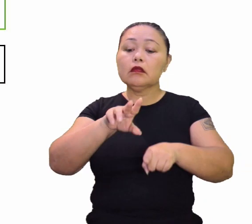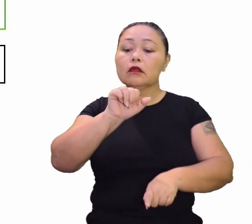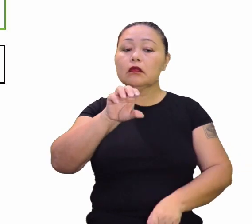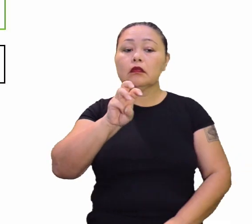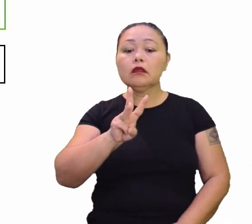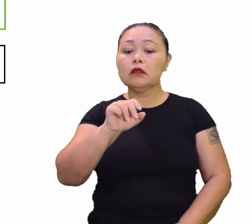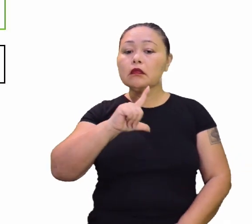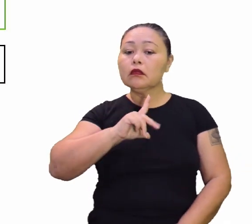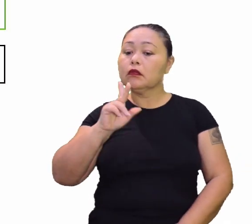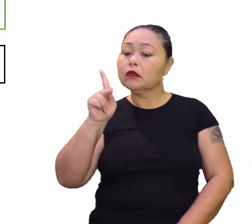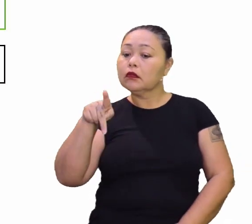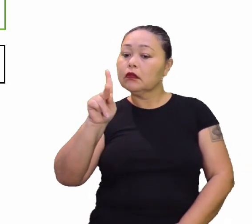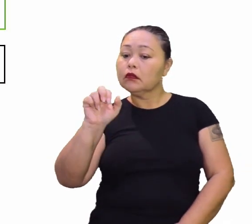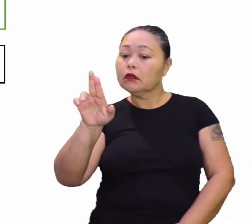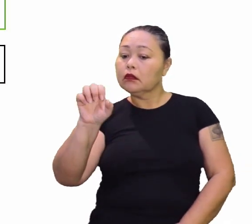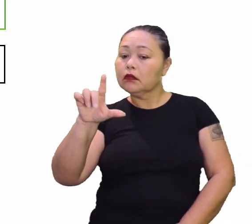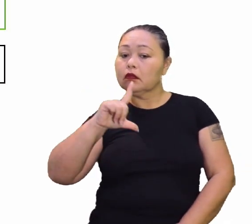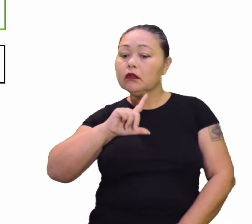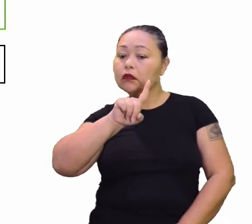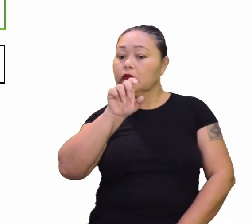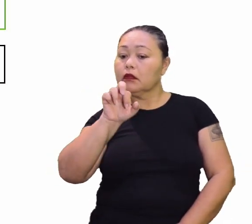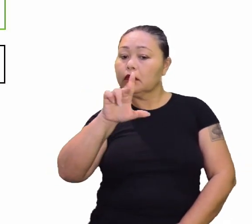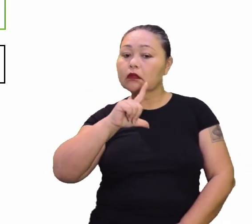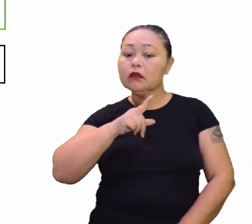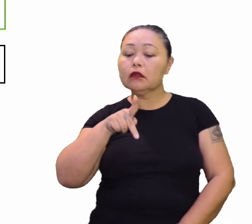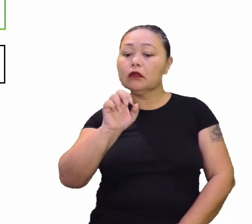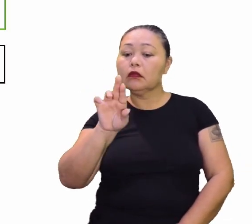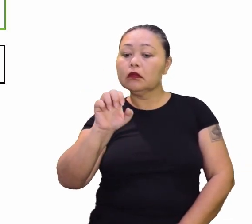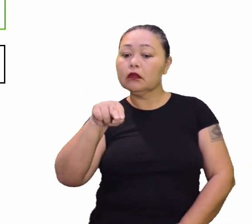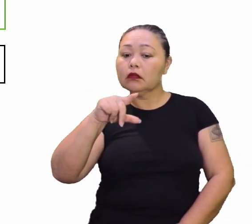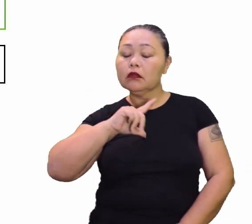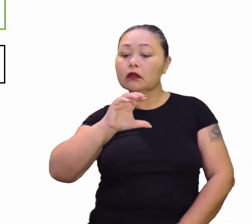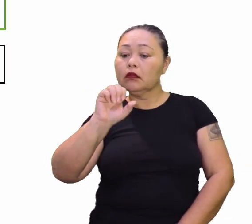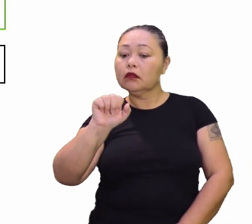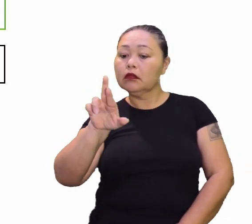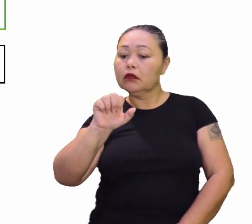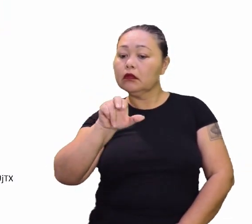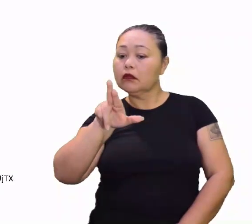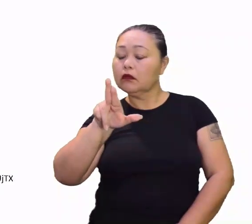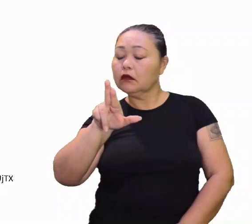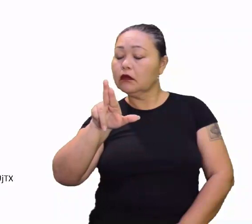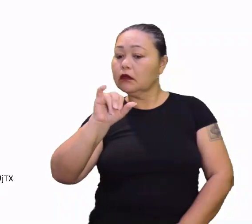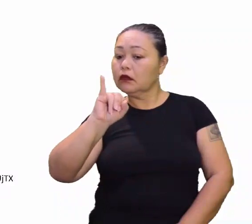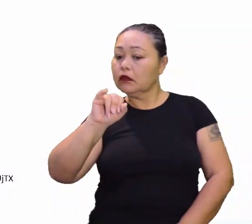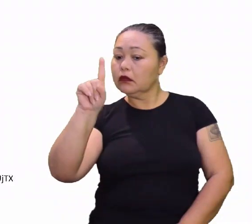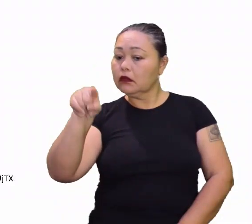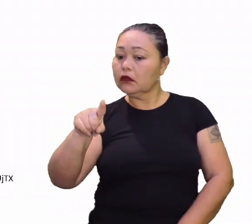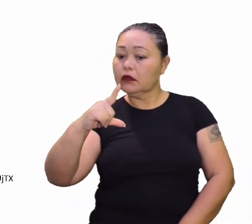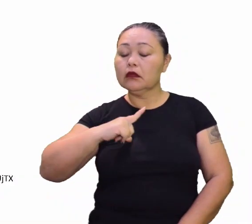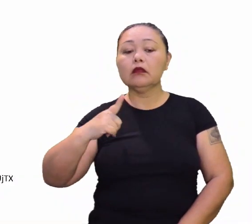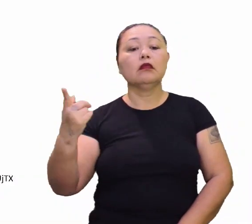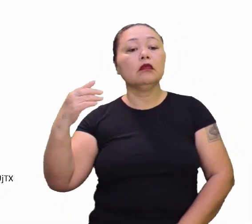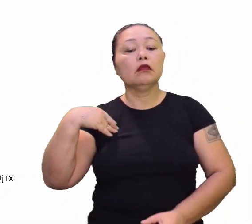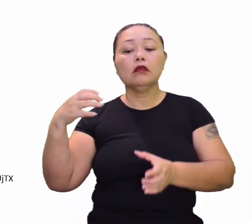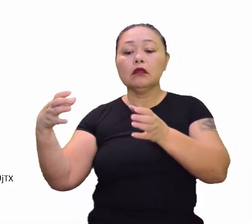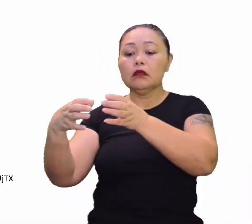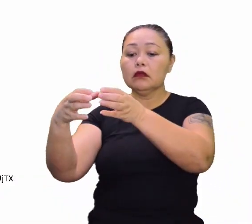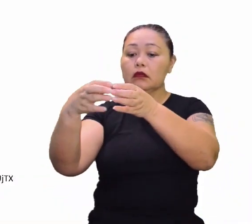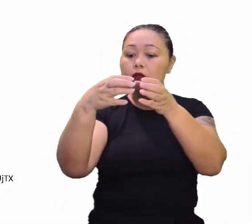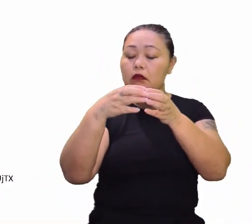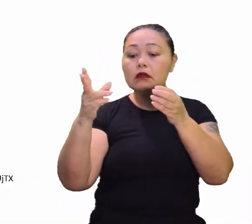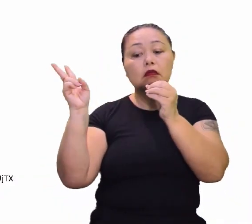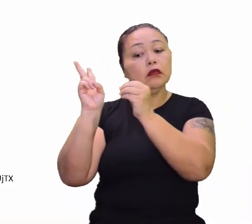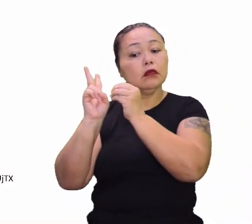Urueu-Uauau, Caripunas, Zoró, Caritiana e Suruí. E está aqui o mapa